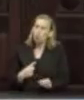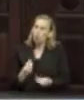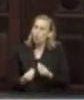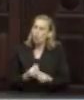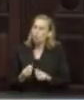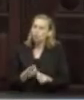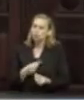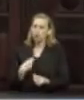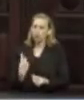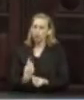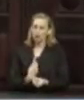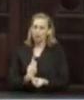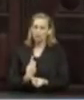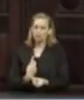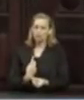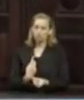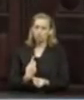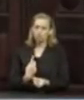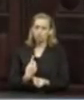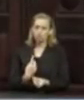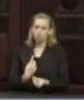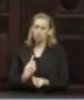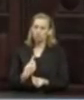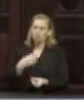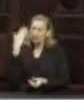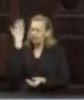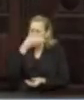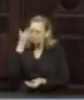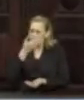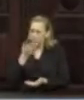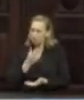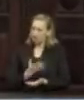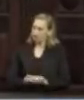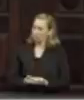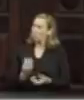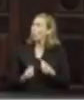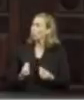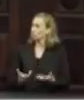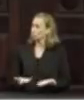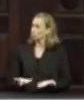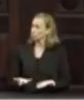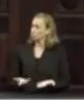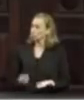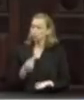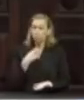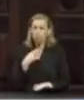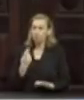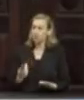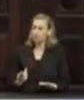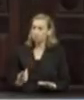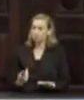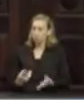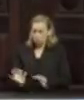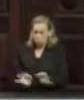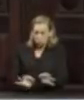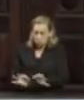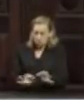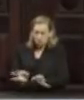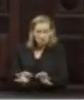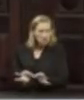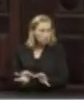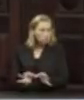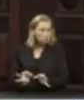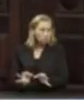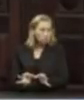não, realmente não tem problema aprovar essa empresa? É uma vergonha. Tem que ser derrotado. E até mesmo o projeto que poderia